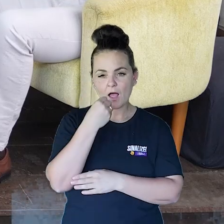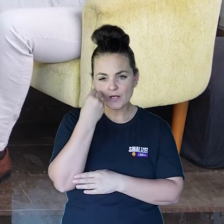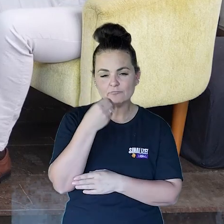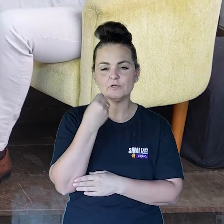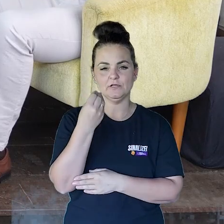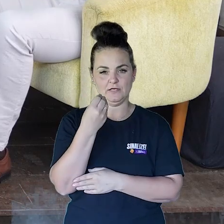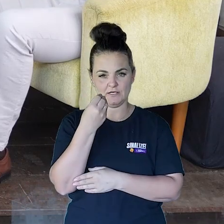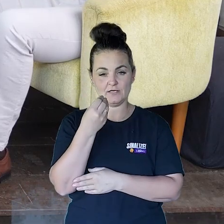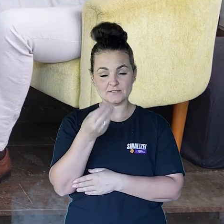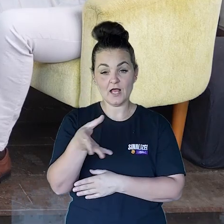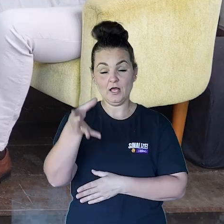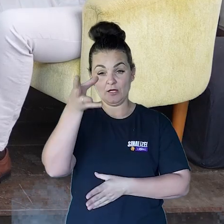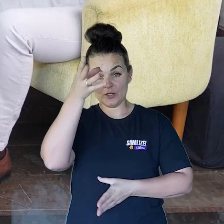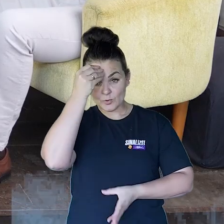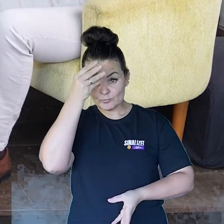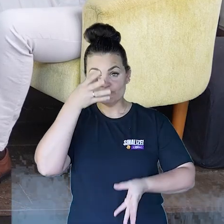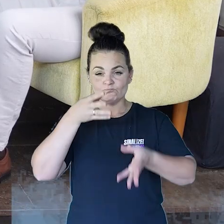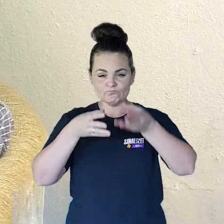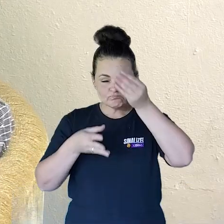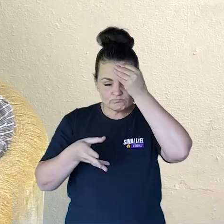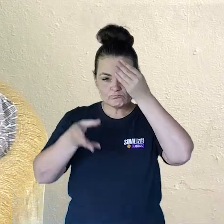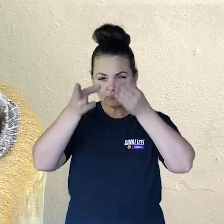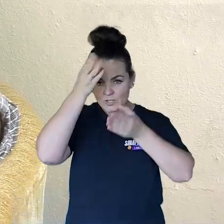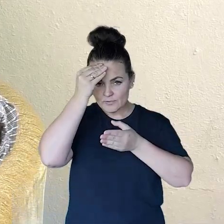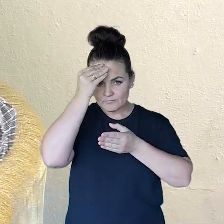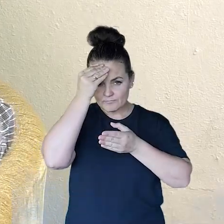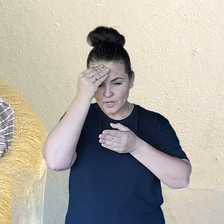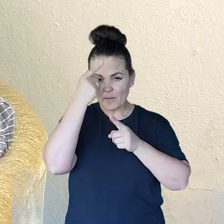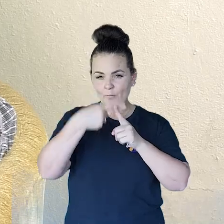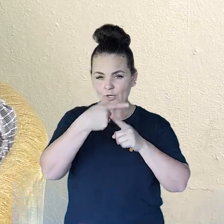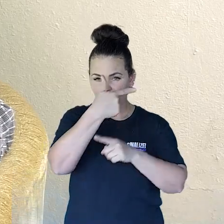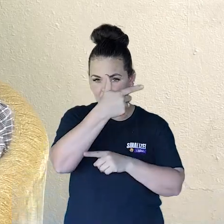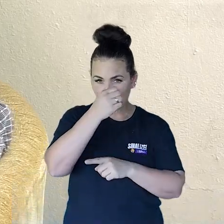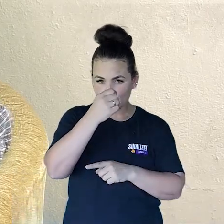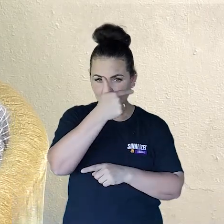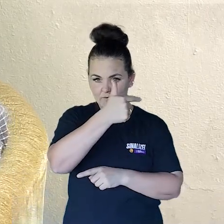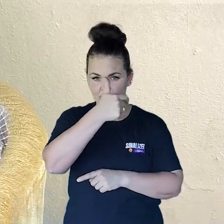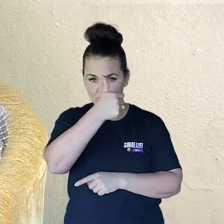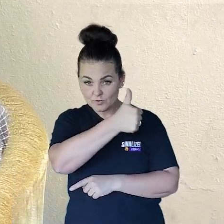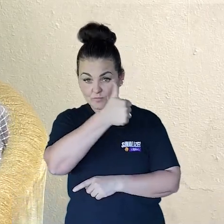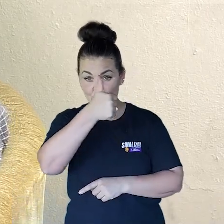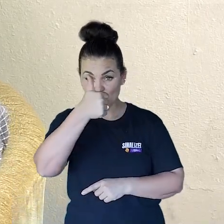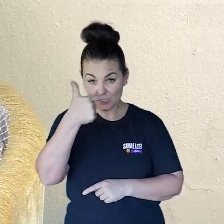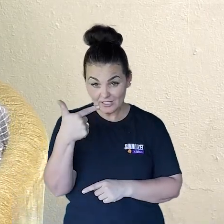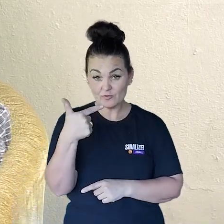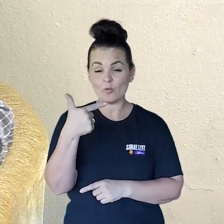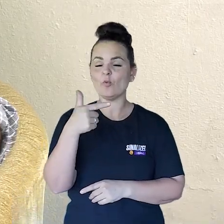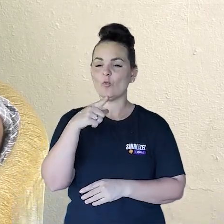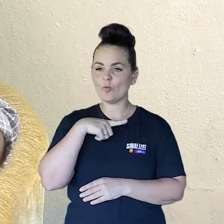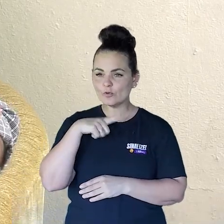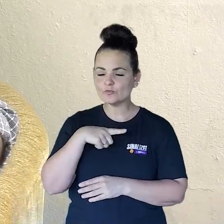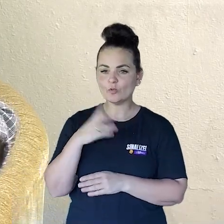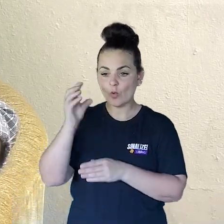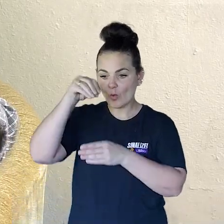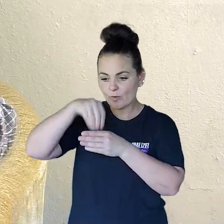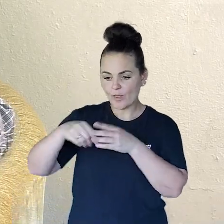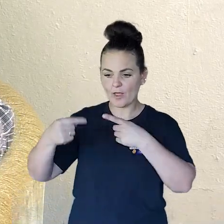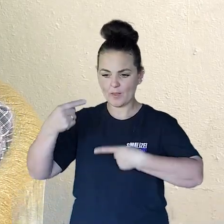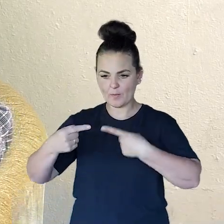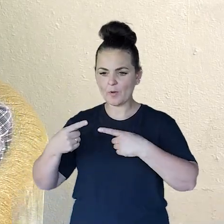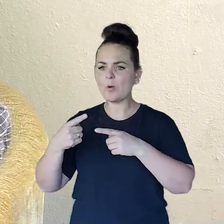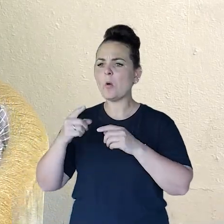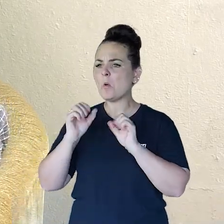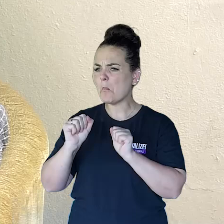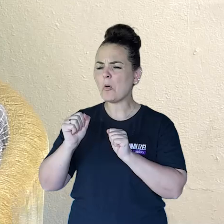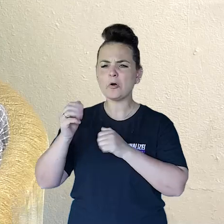experiência adquirida ao longo desses anos, que desde 2012 eu estou no meio político, seja no Executivo, seja